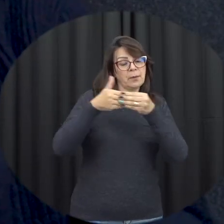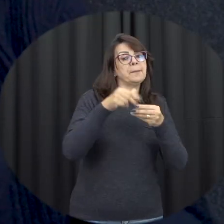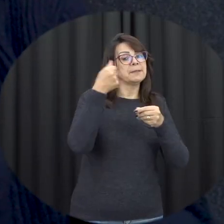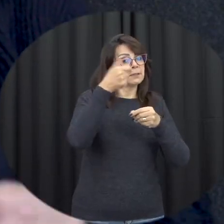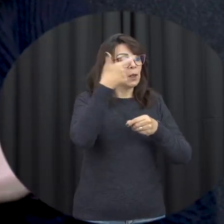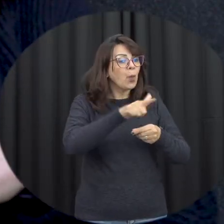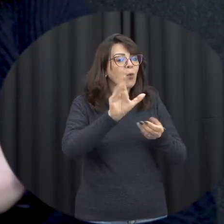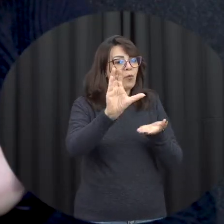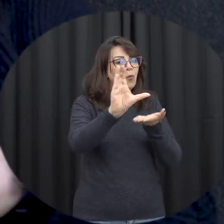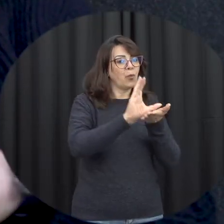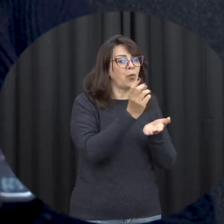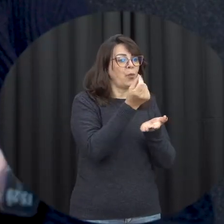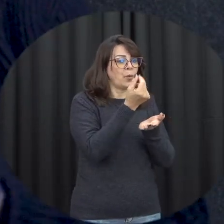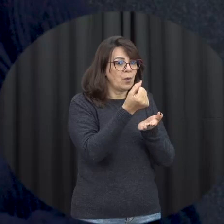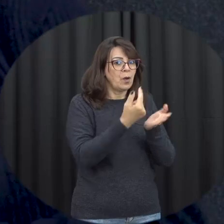renovar essa bolsa.